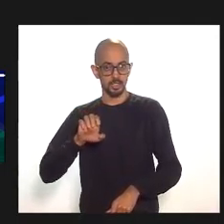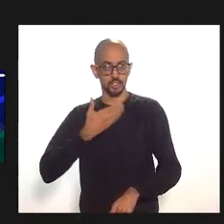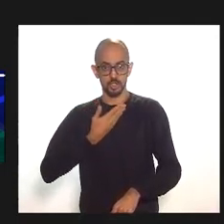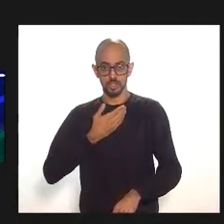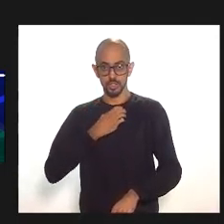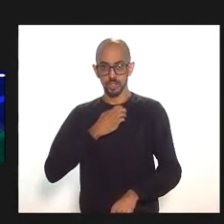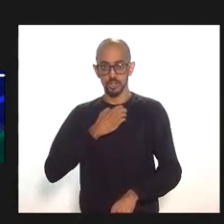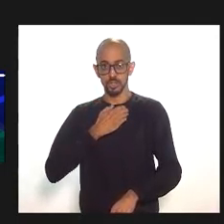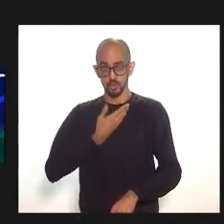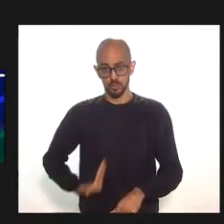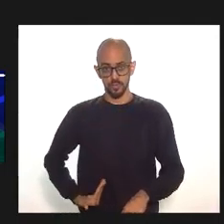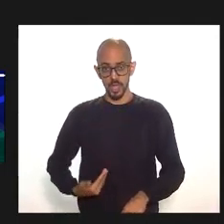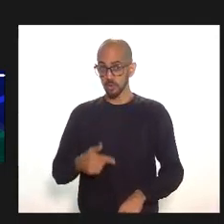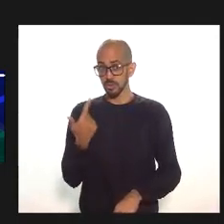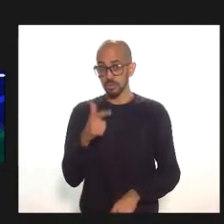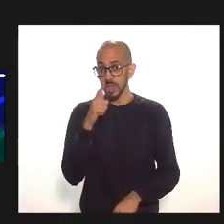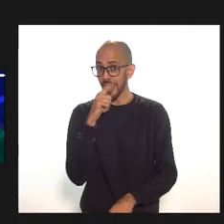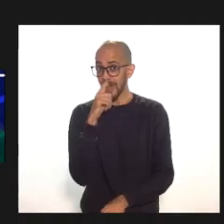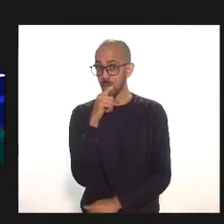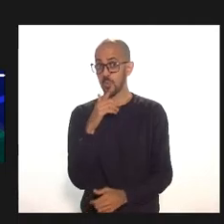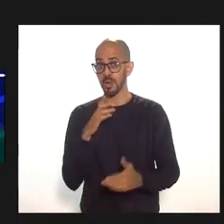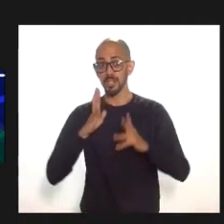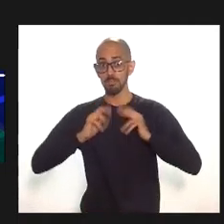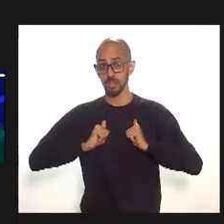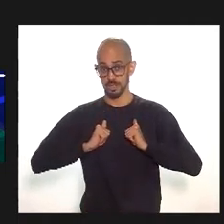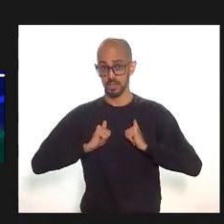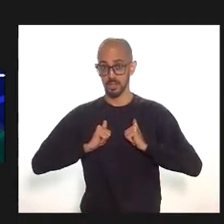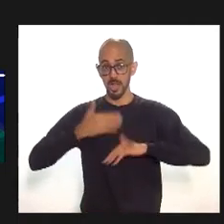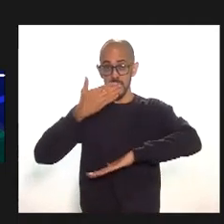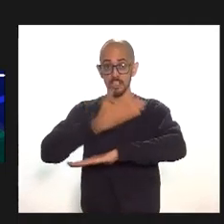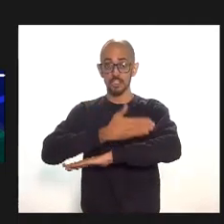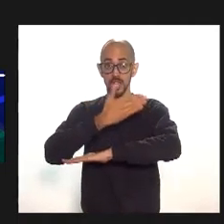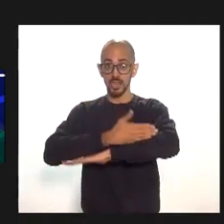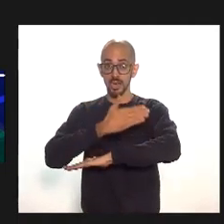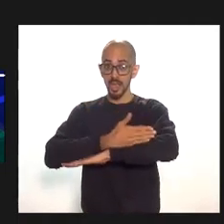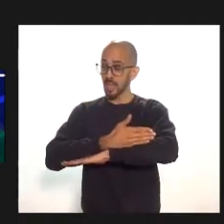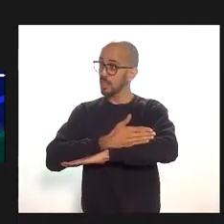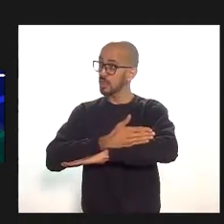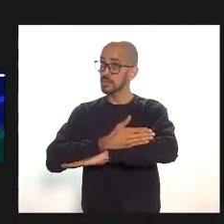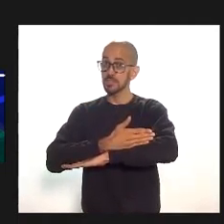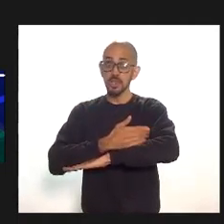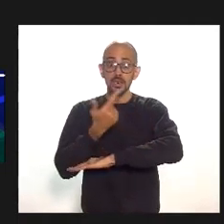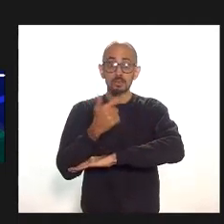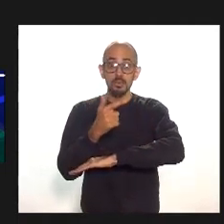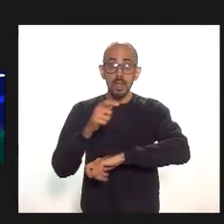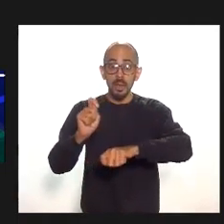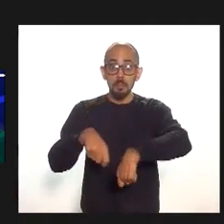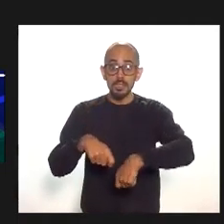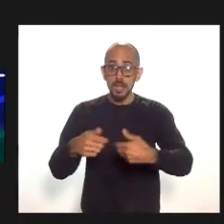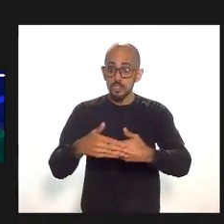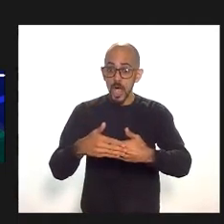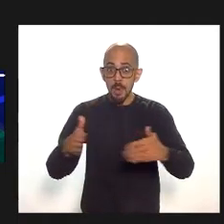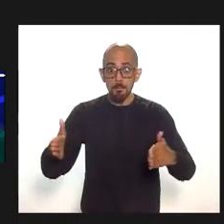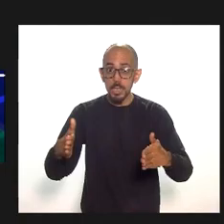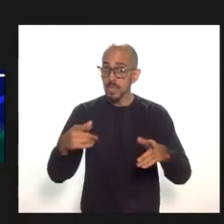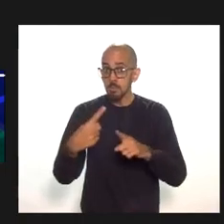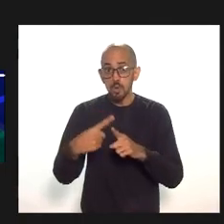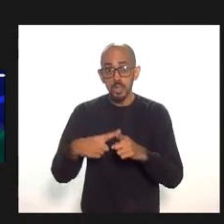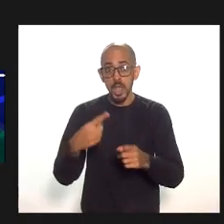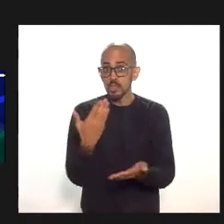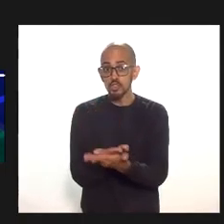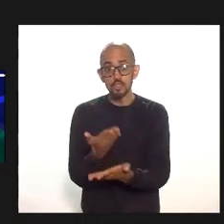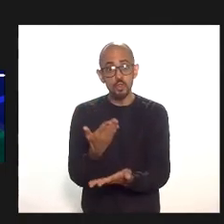água potável, escolas que as janelas são chumbadas e não têm possibilidade de abrir porque são escolas